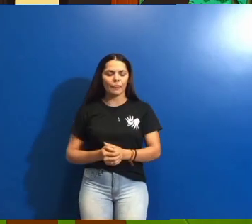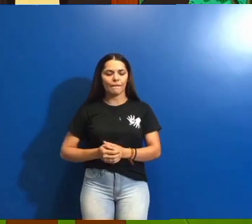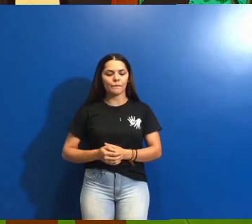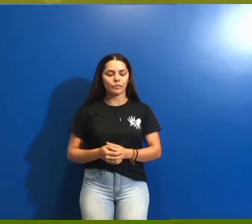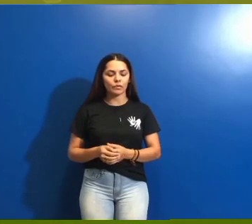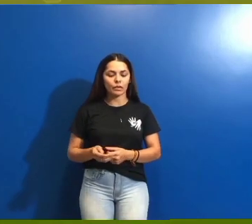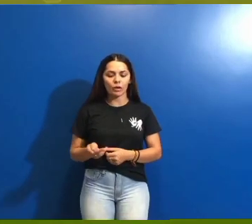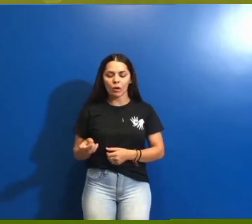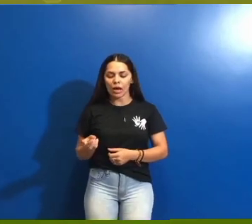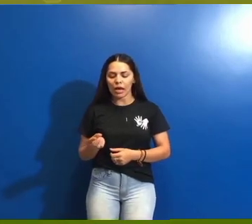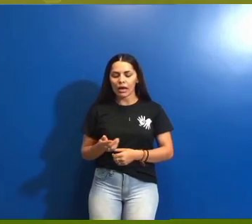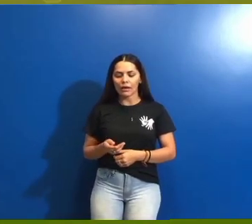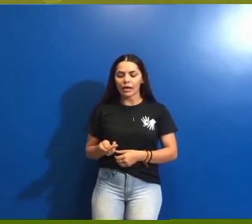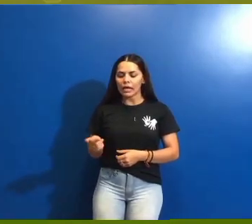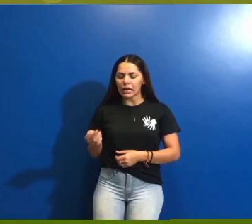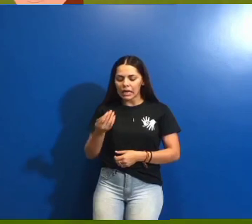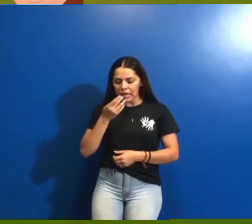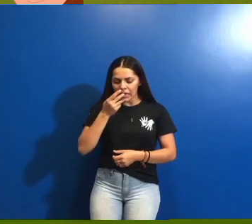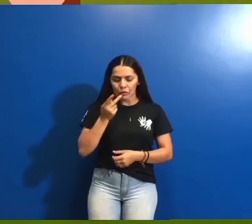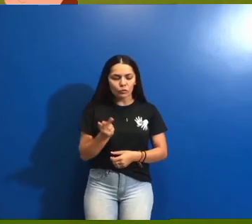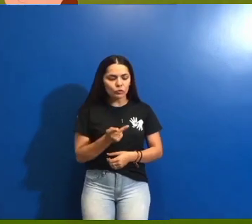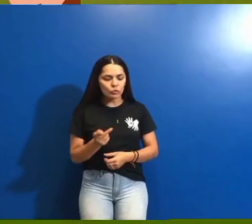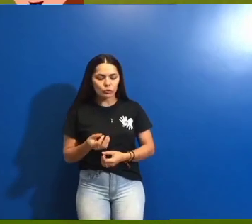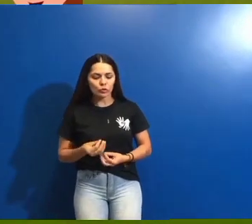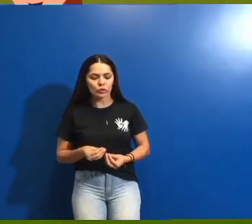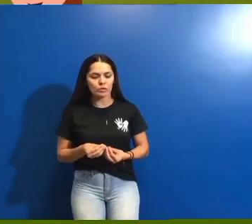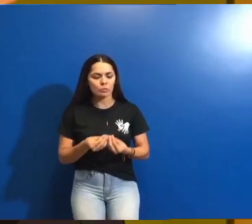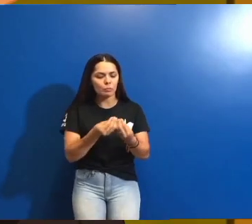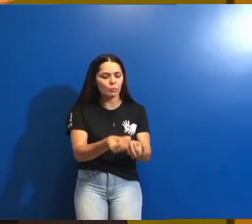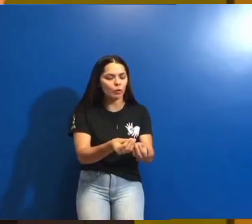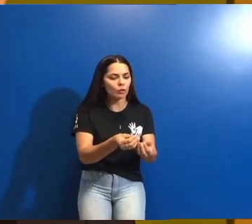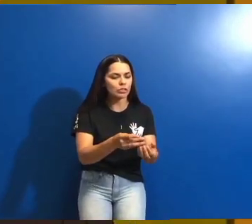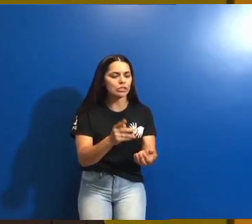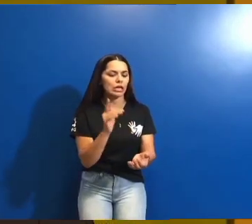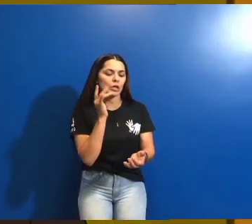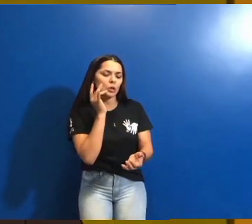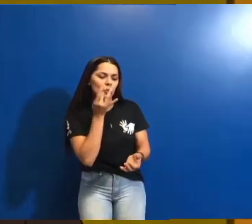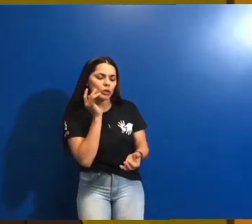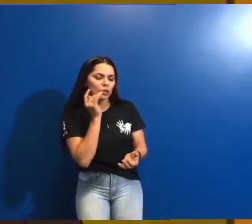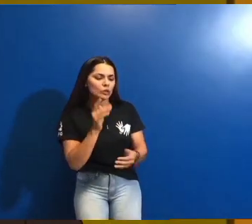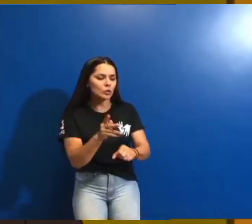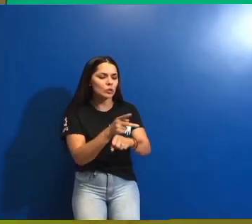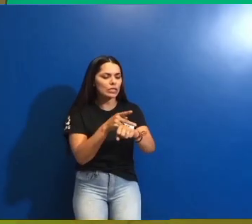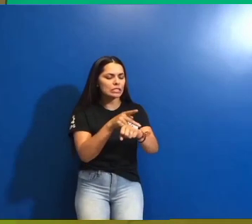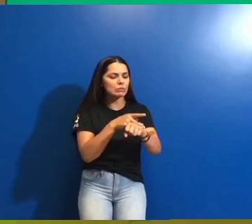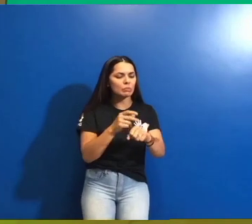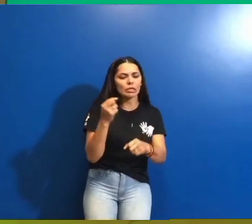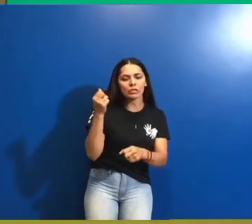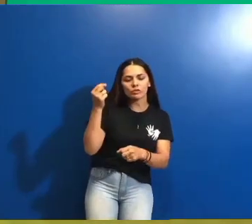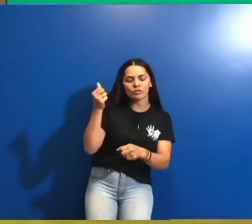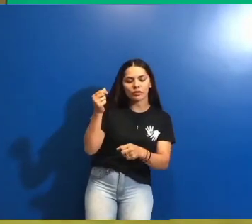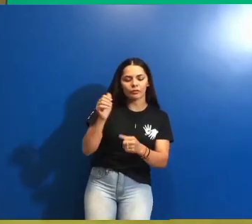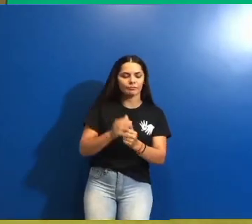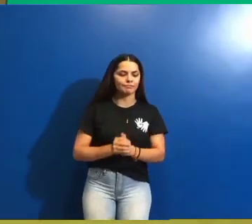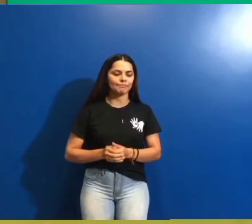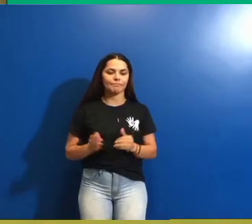Enquanto ela foi embora, as crianças mostram as gemas e as riquezas que coletaram do tesouro da bruxa malvada.